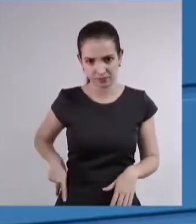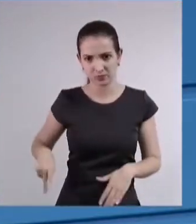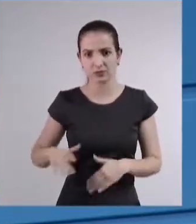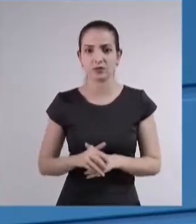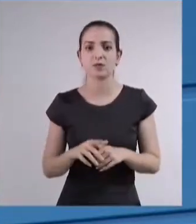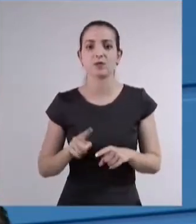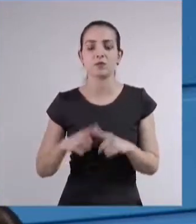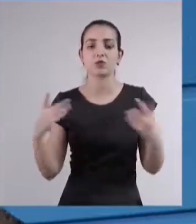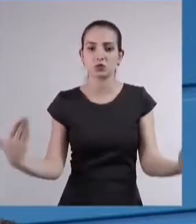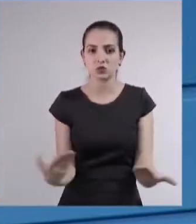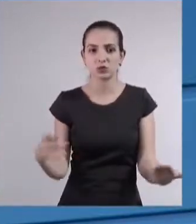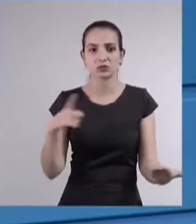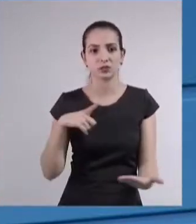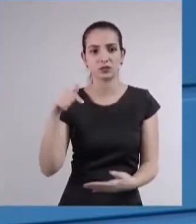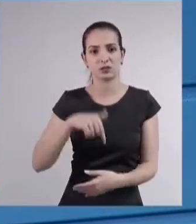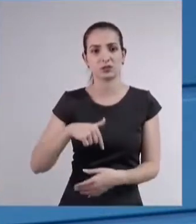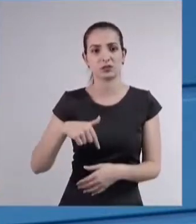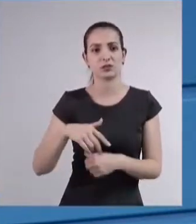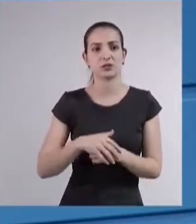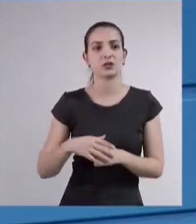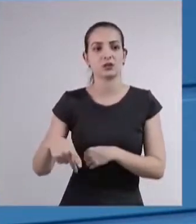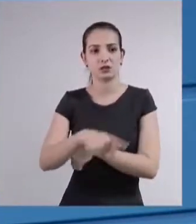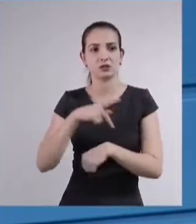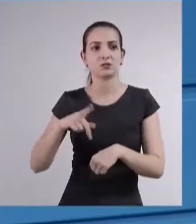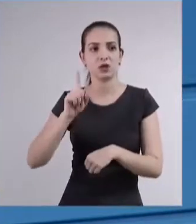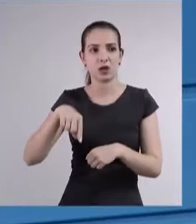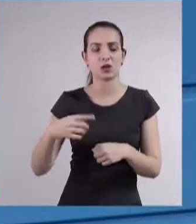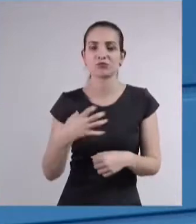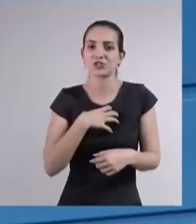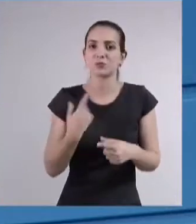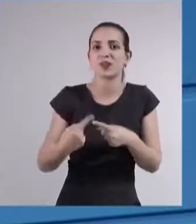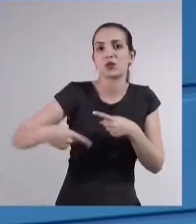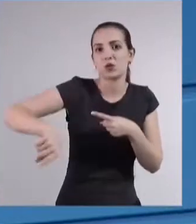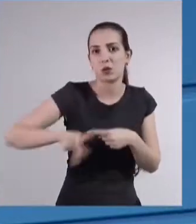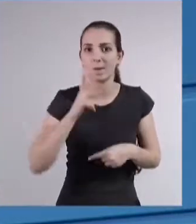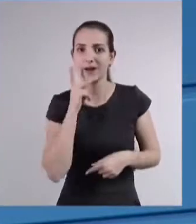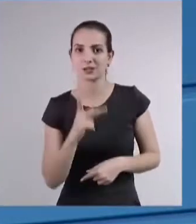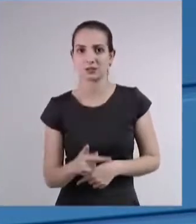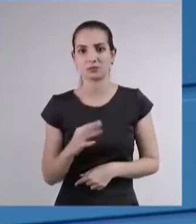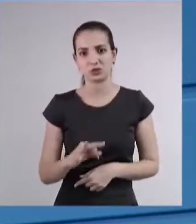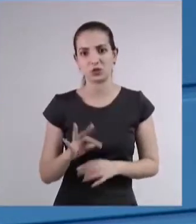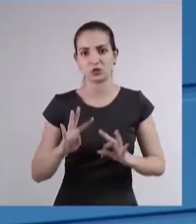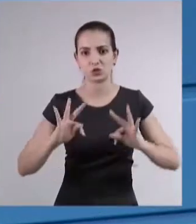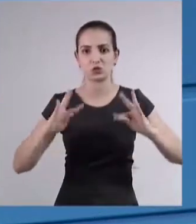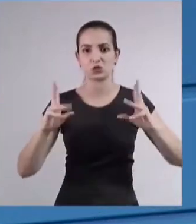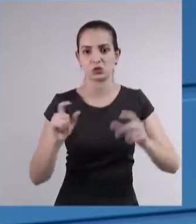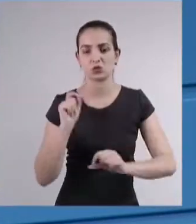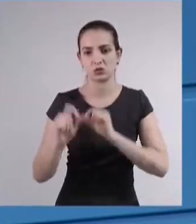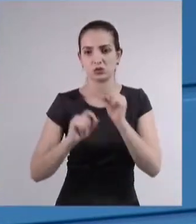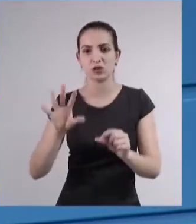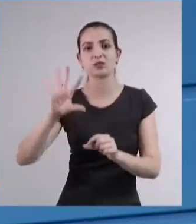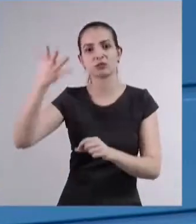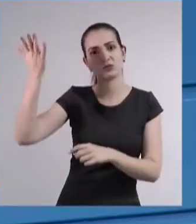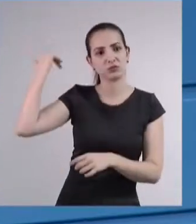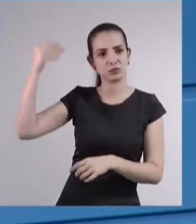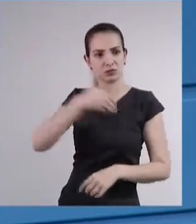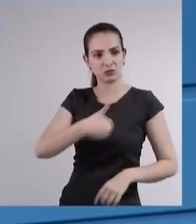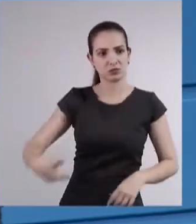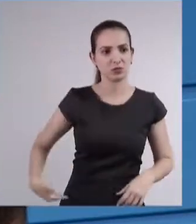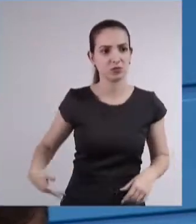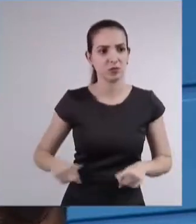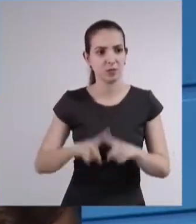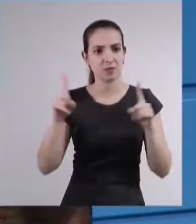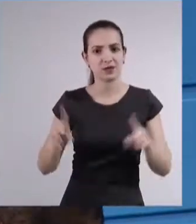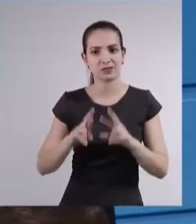O que existe hoje nesse país é um sentimento contrário ao PT, a tudo que o PT fez e deixou acontecer no seu governo.